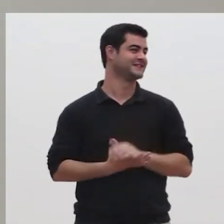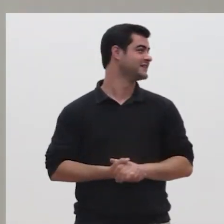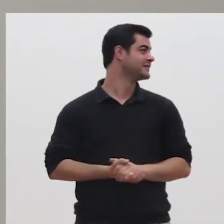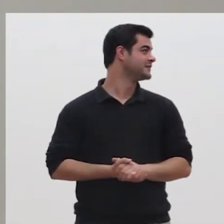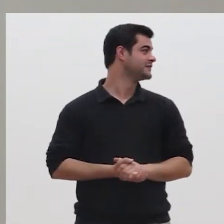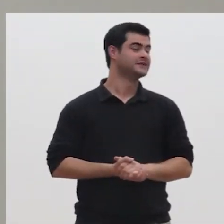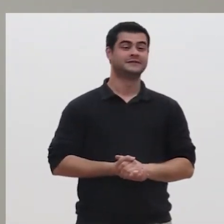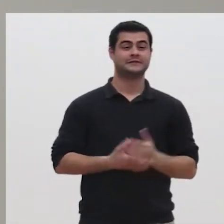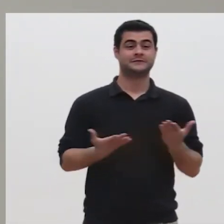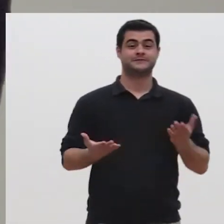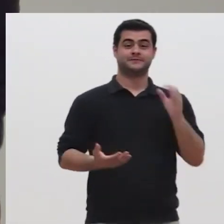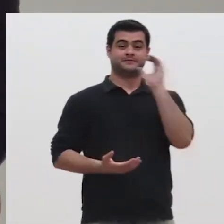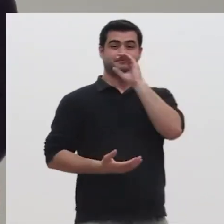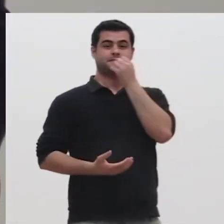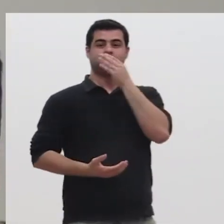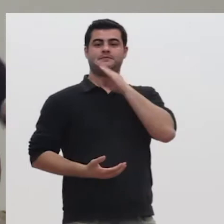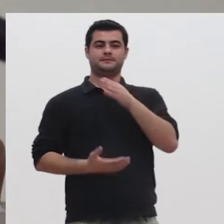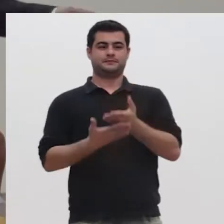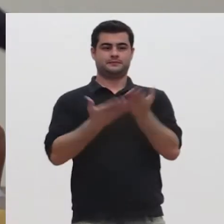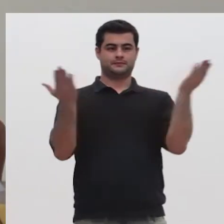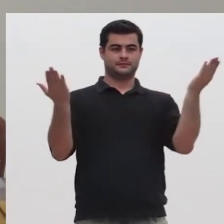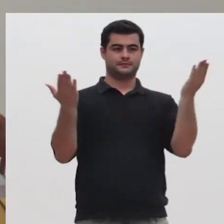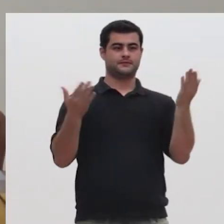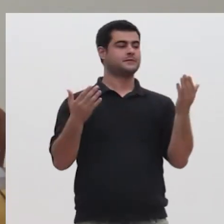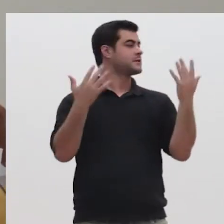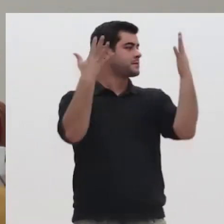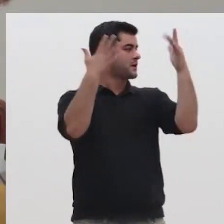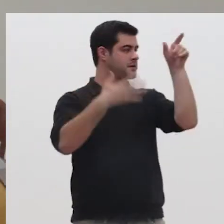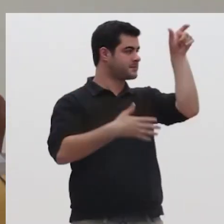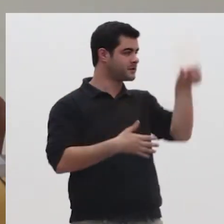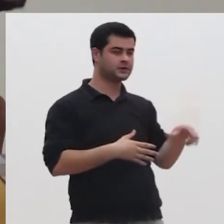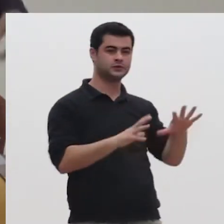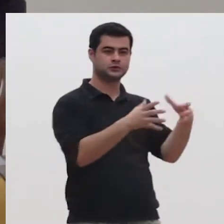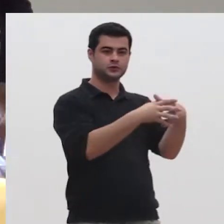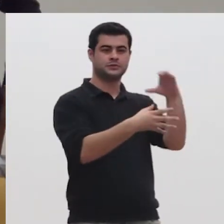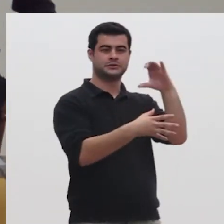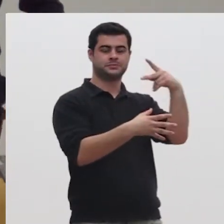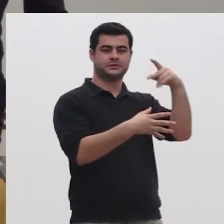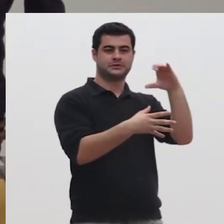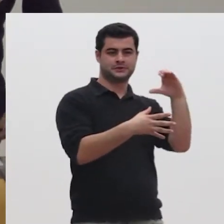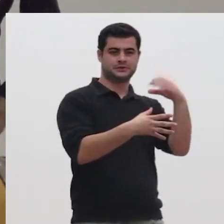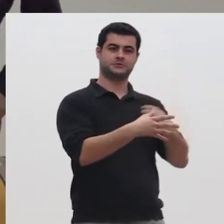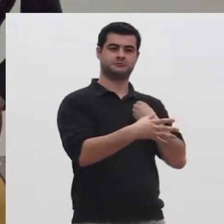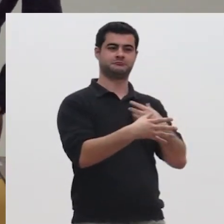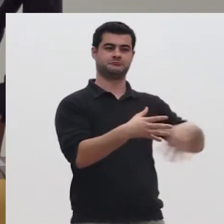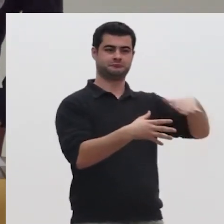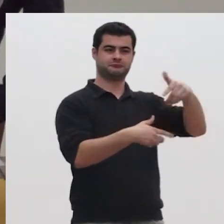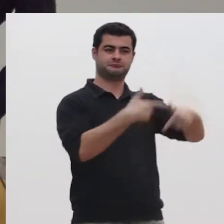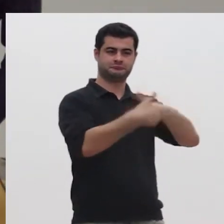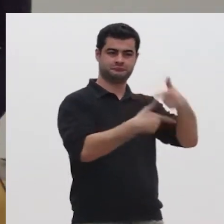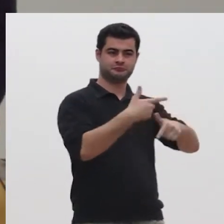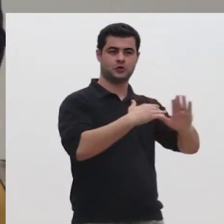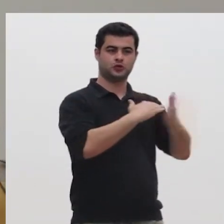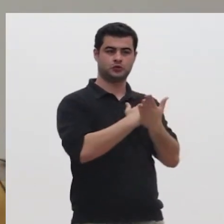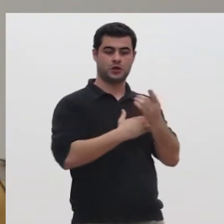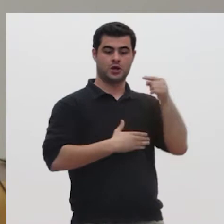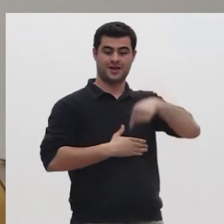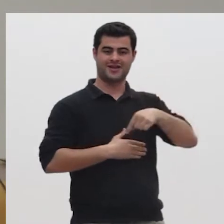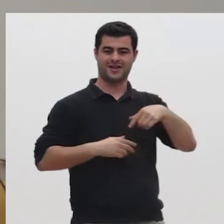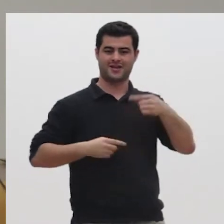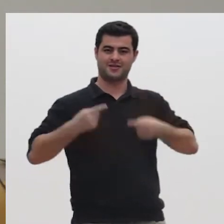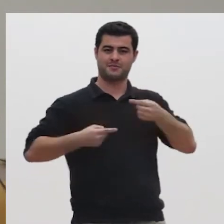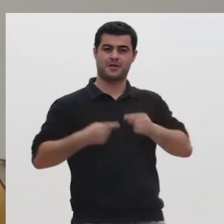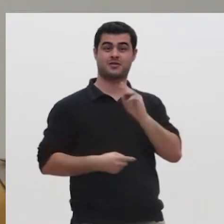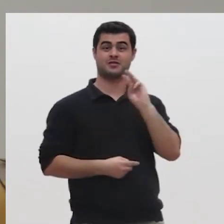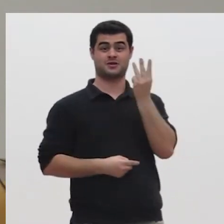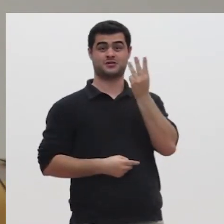Bom, rapidamente, boa tarde a todos. Parabéns à CPC aí por mais essa organização do debate. É o terceiro debate que nós estamos fazendo com